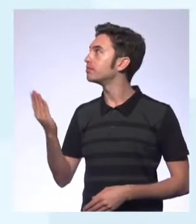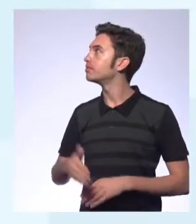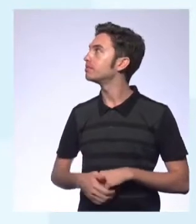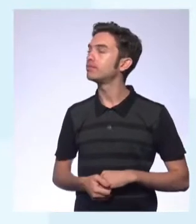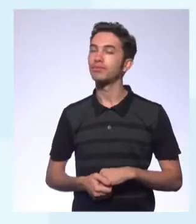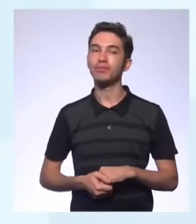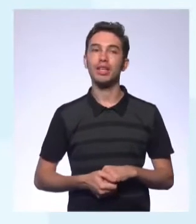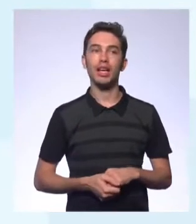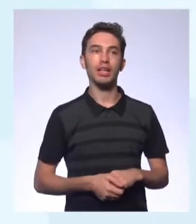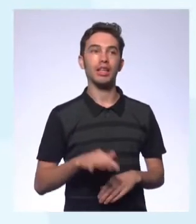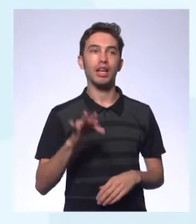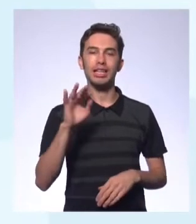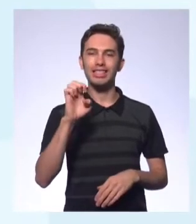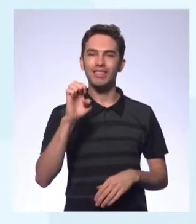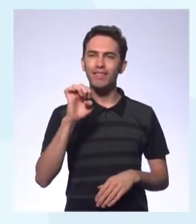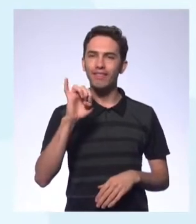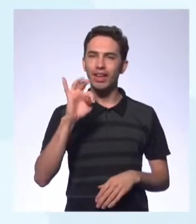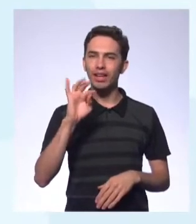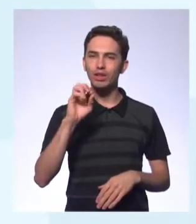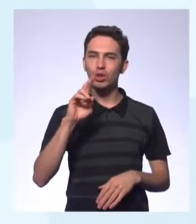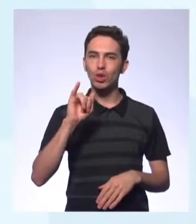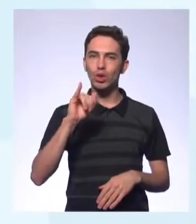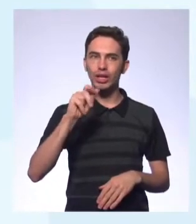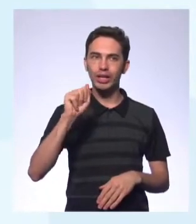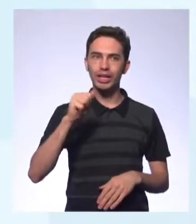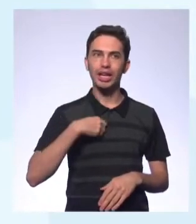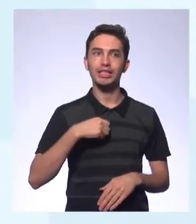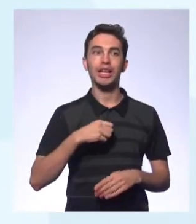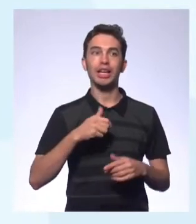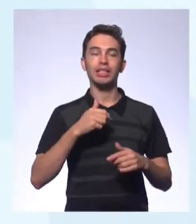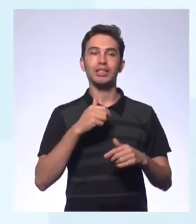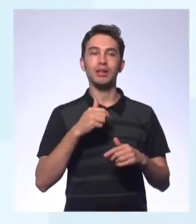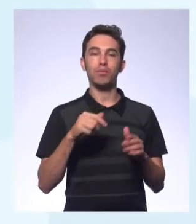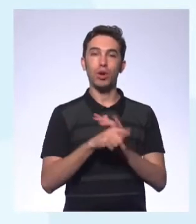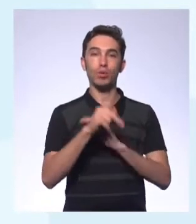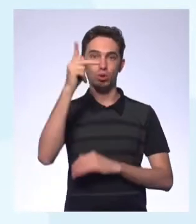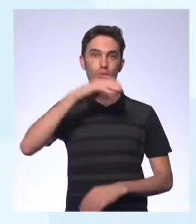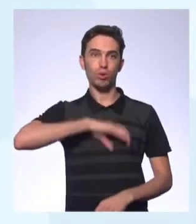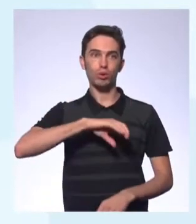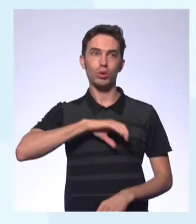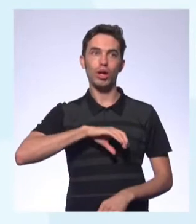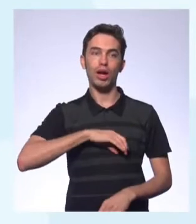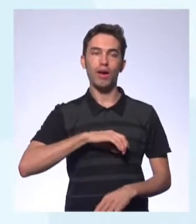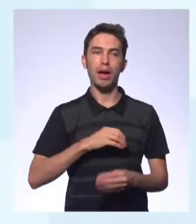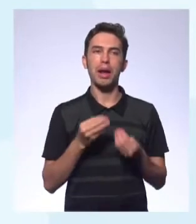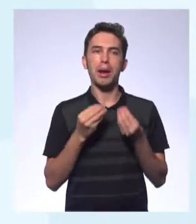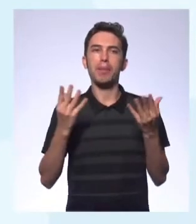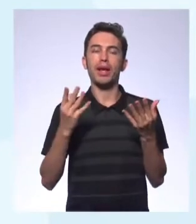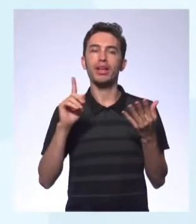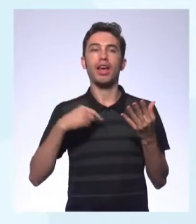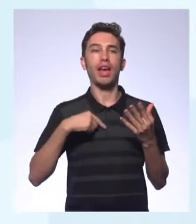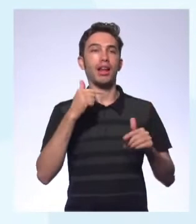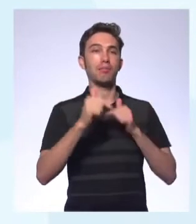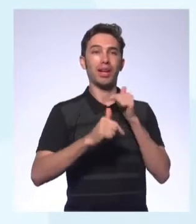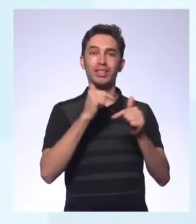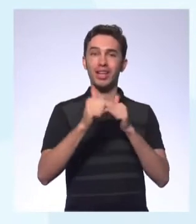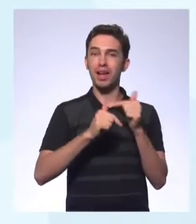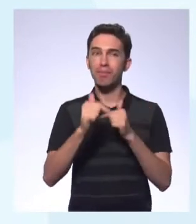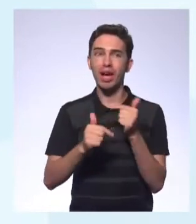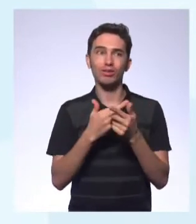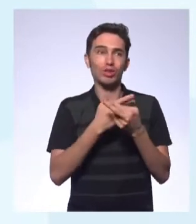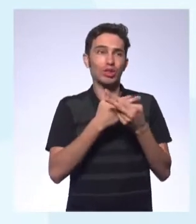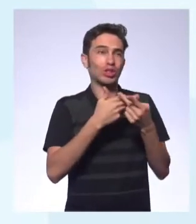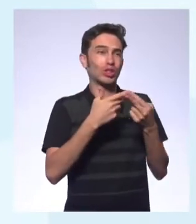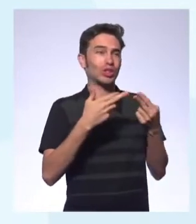As feitorias portuguesas, elas serviam como estabelecimento para a execução de